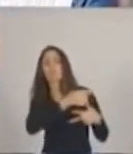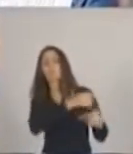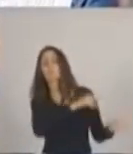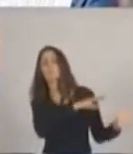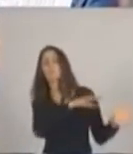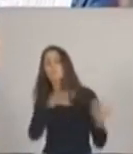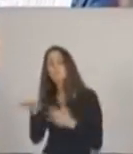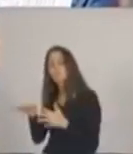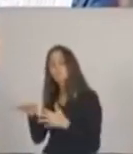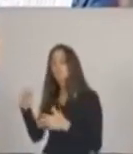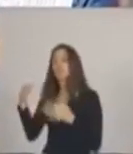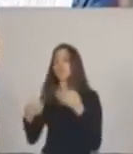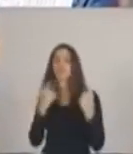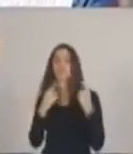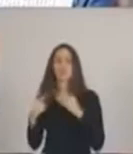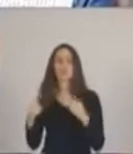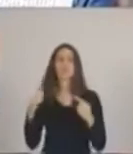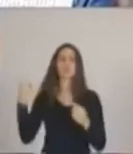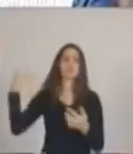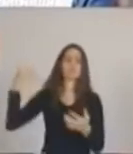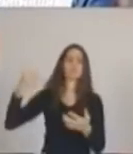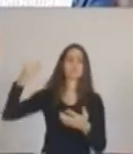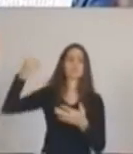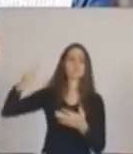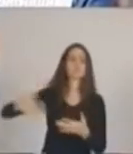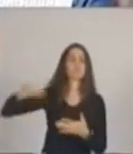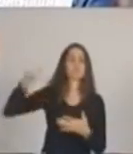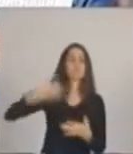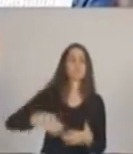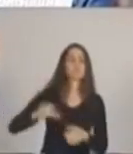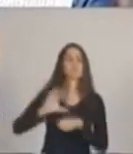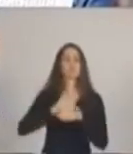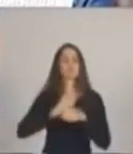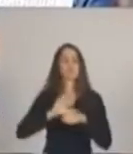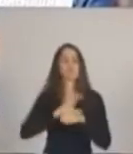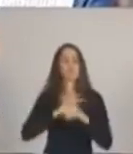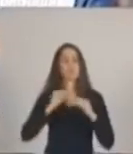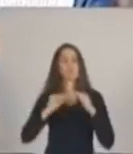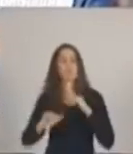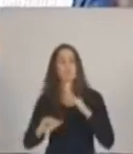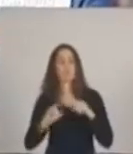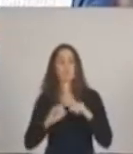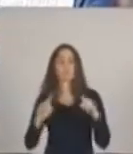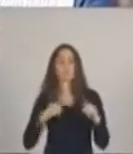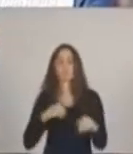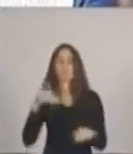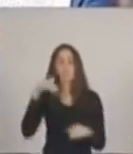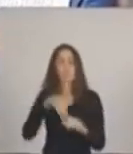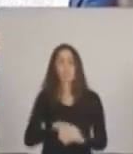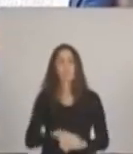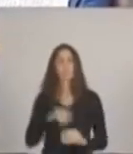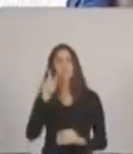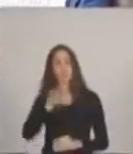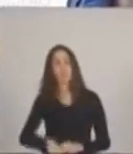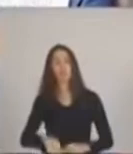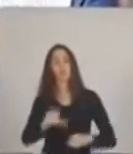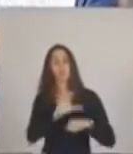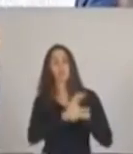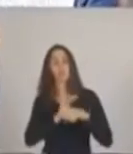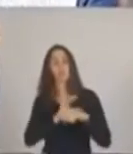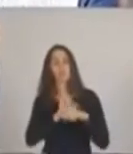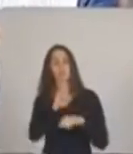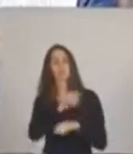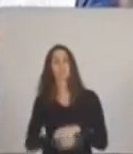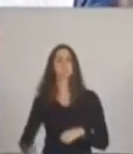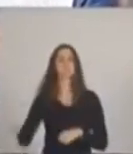E aí eu vim transcorrendo isso, dizendo que a matéria é inconstitucional, mas o meu voto vai ser pela sua constitucionalidade. Okay. E aí o plenário